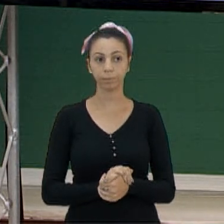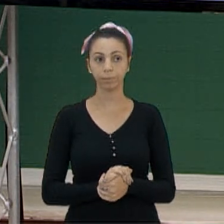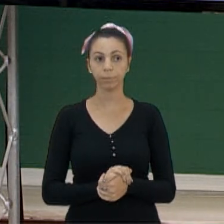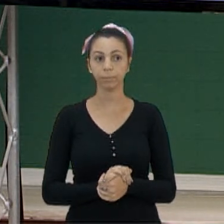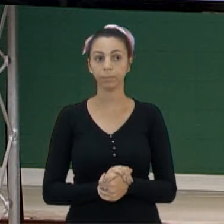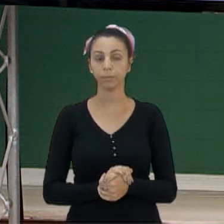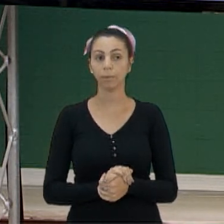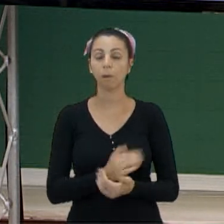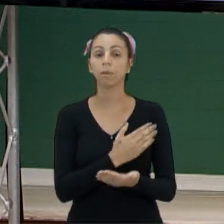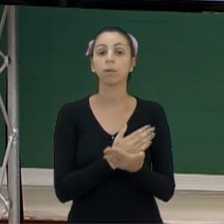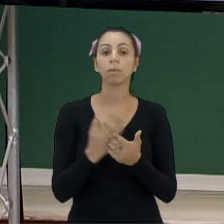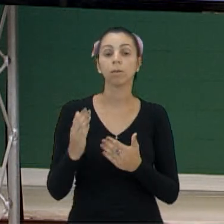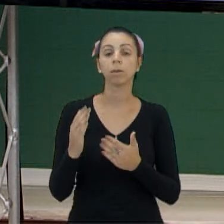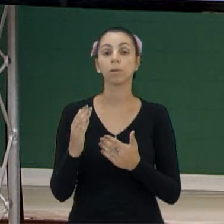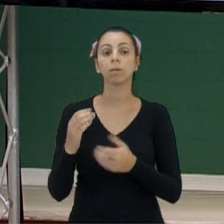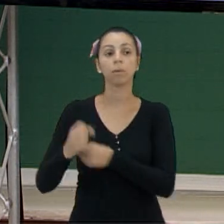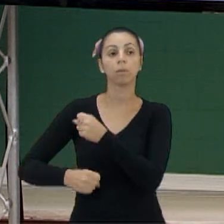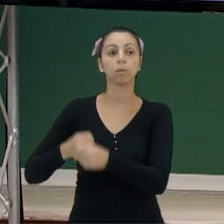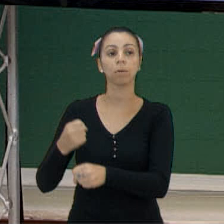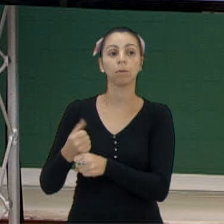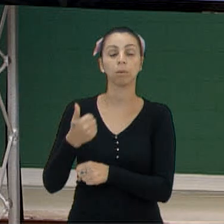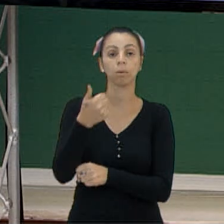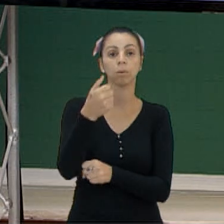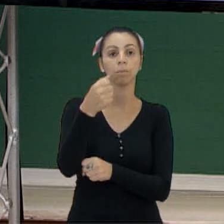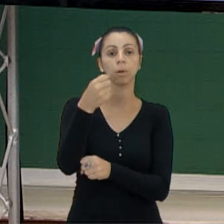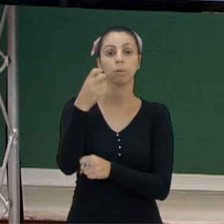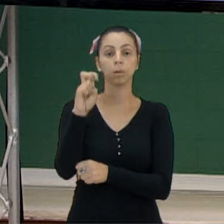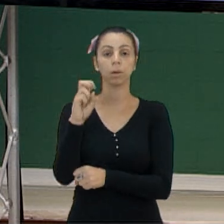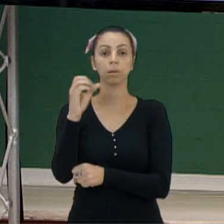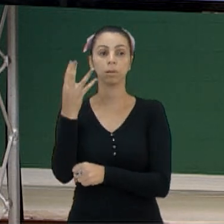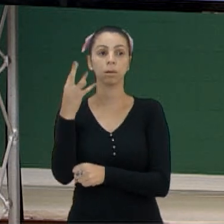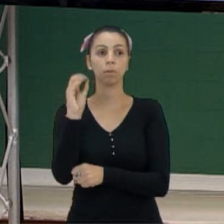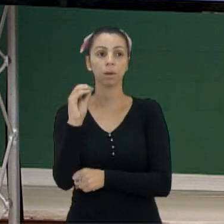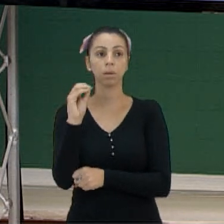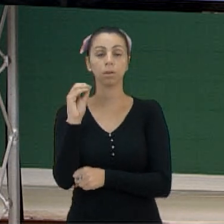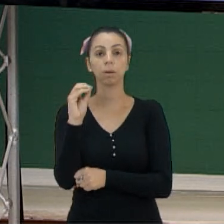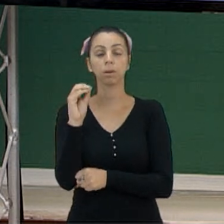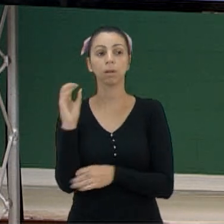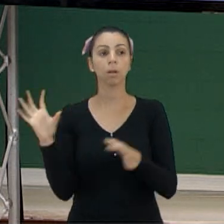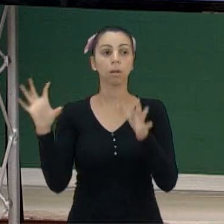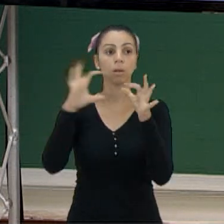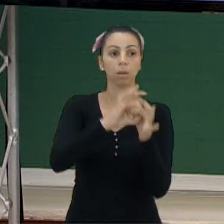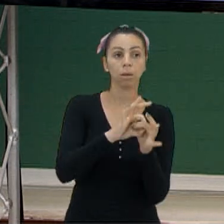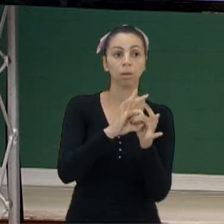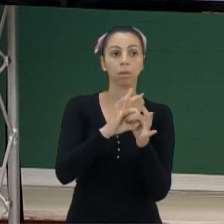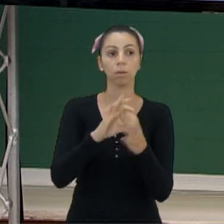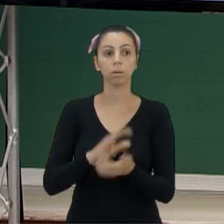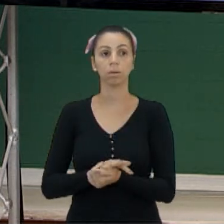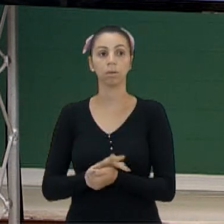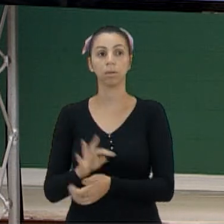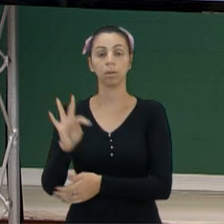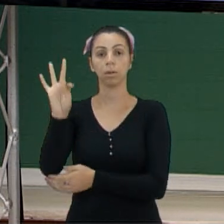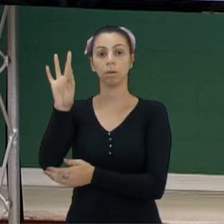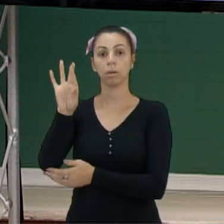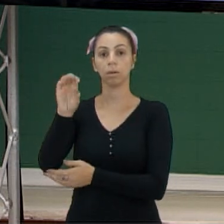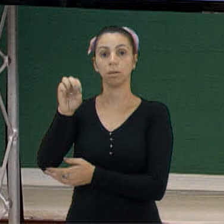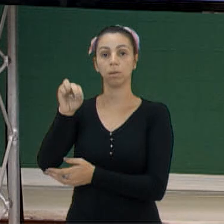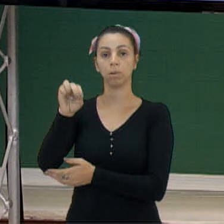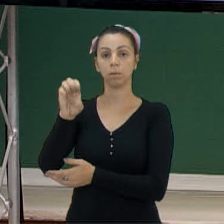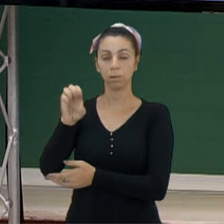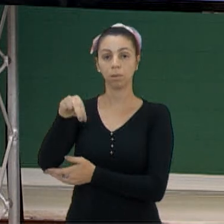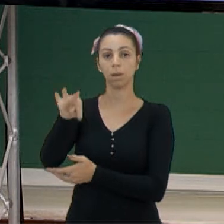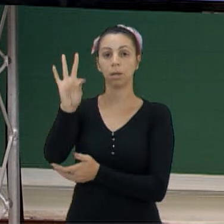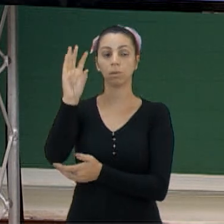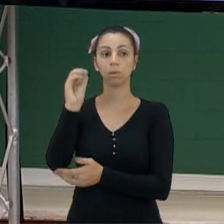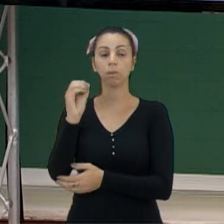Foi feito em 1540 o Concílio de Trento, que reafirmou os principais dogmas católicos, né? E foi a